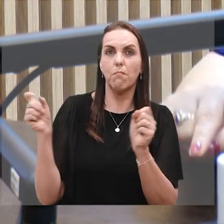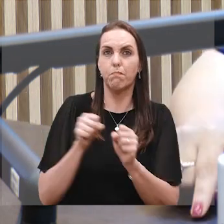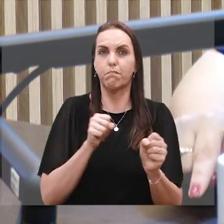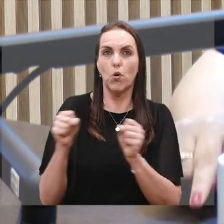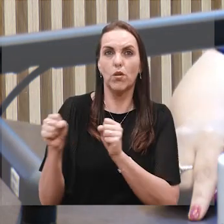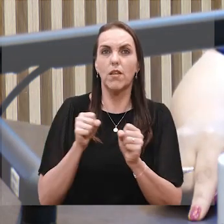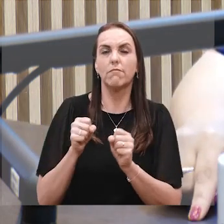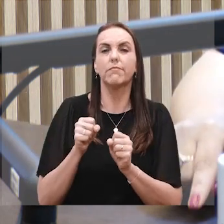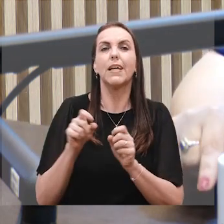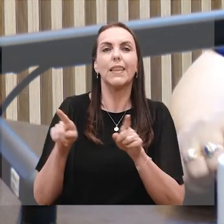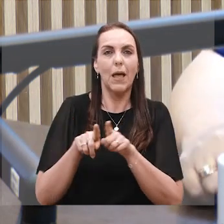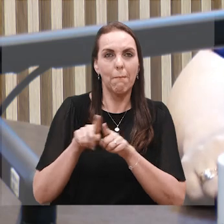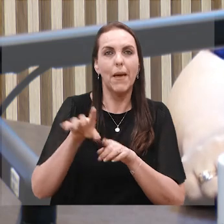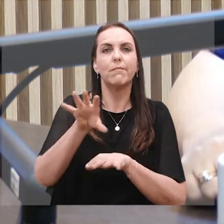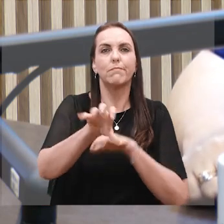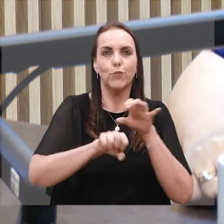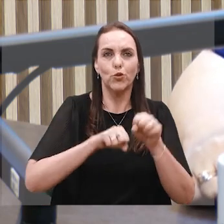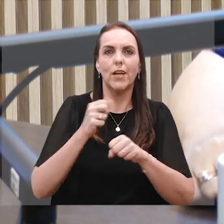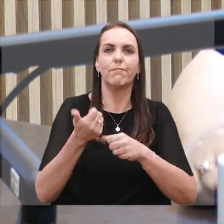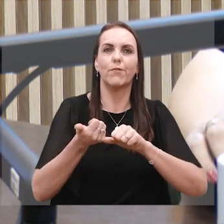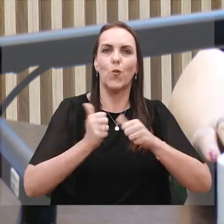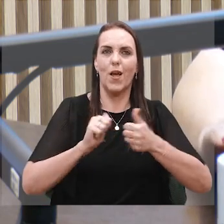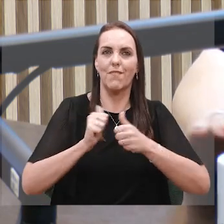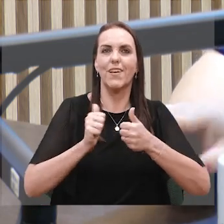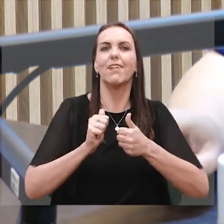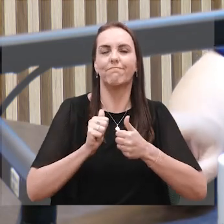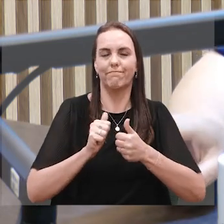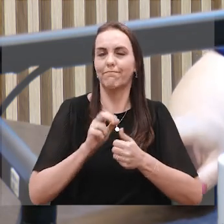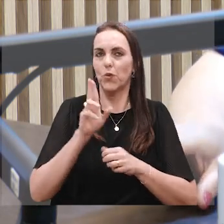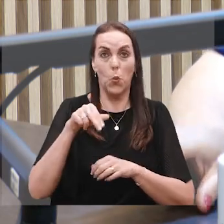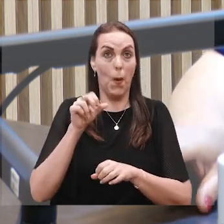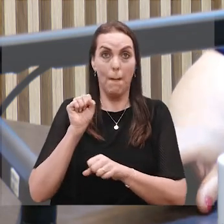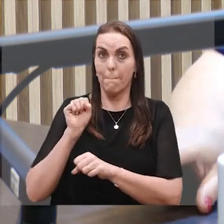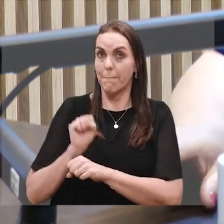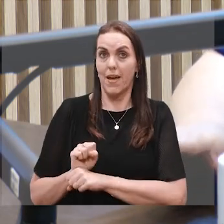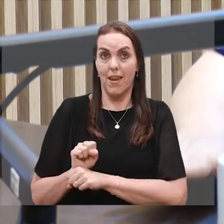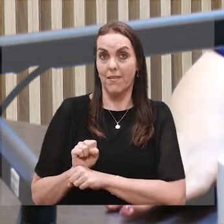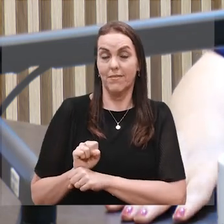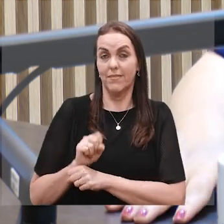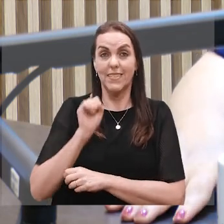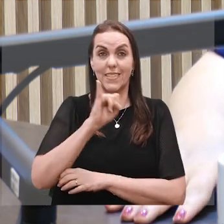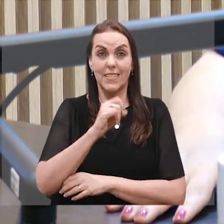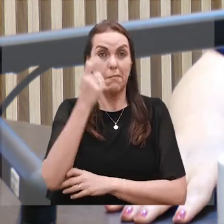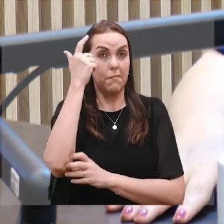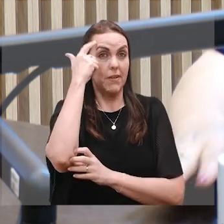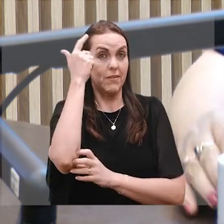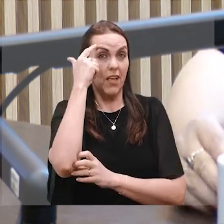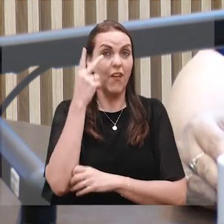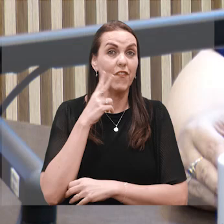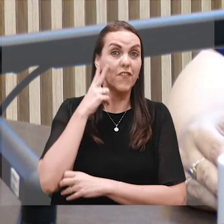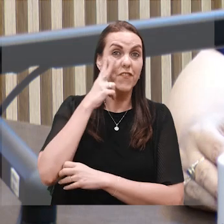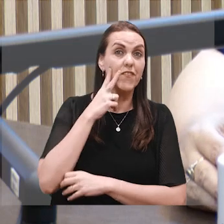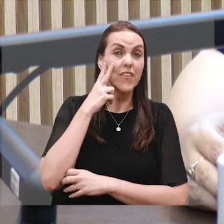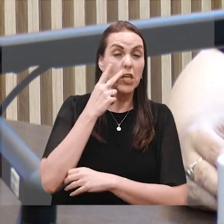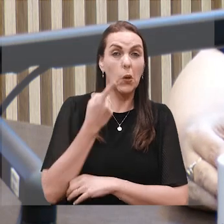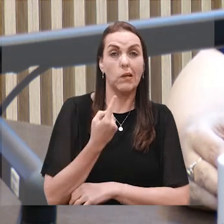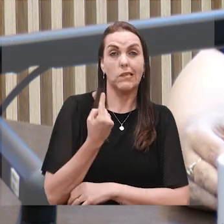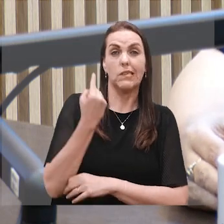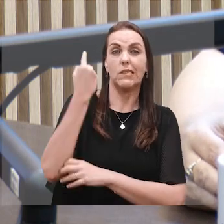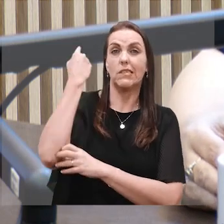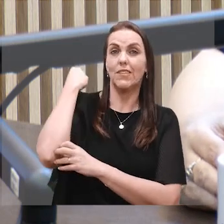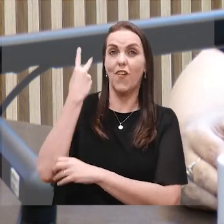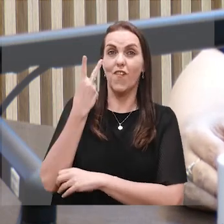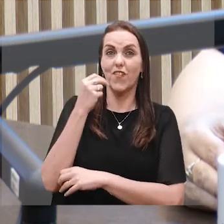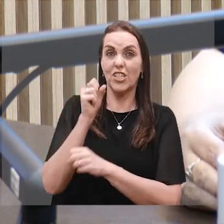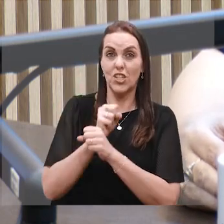deles, mas ao mesmo tempo buscando qualificação. Porque a gente não para, né? Se a gente achar que o vinho